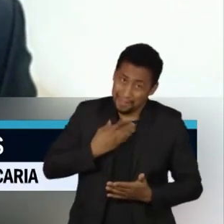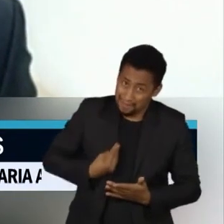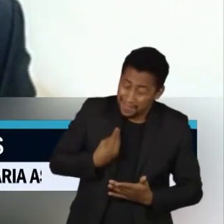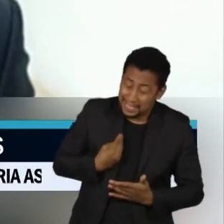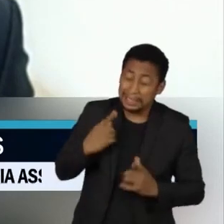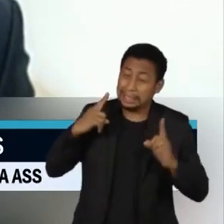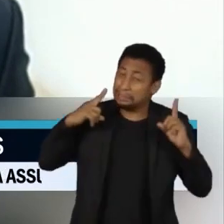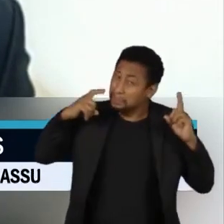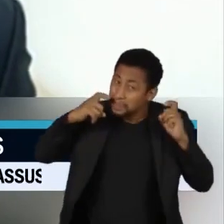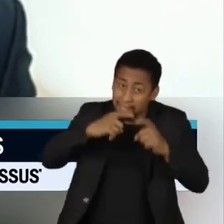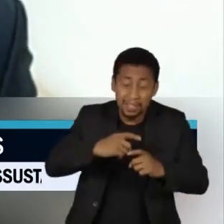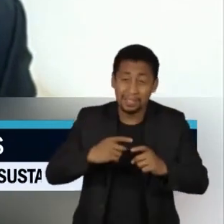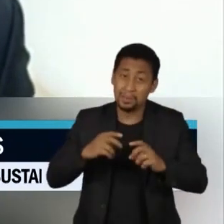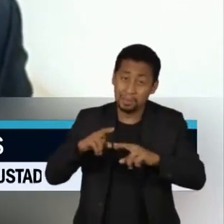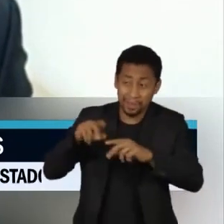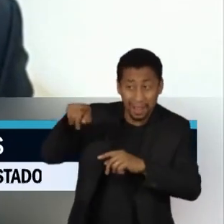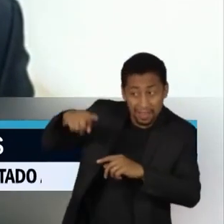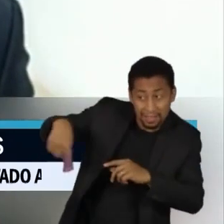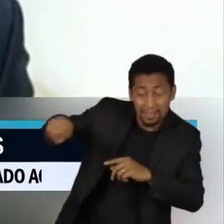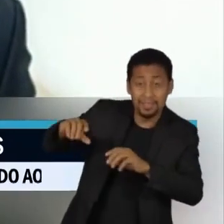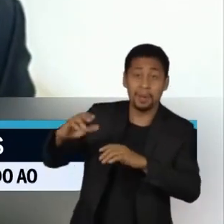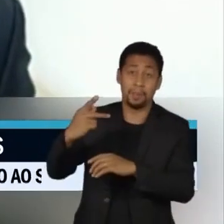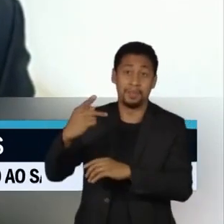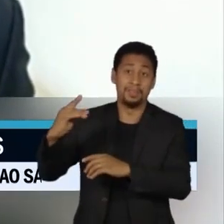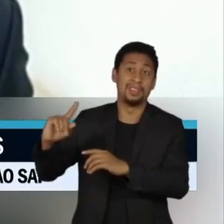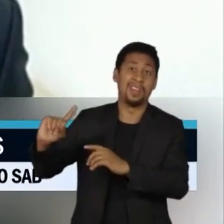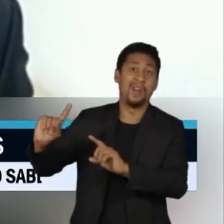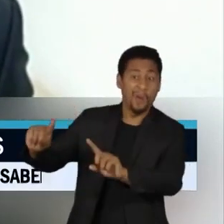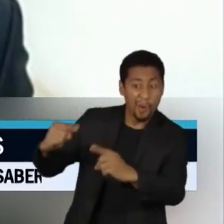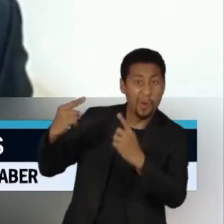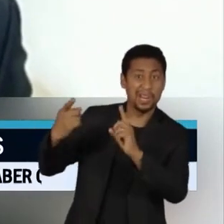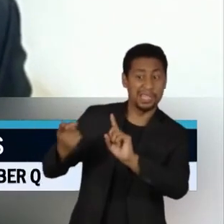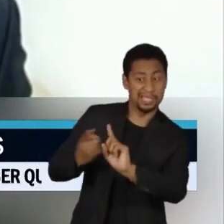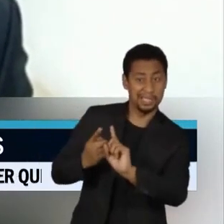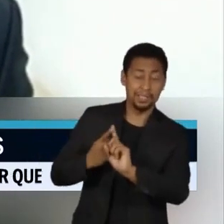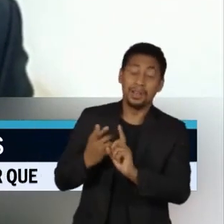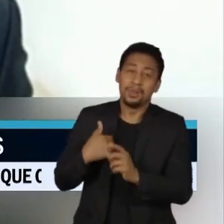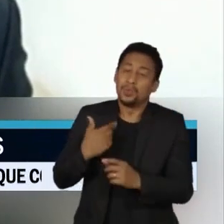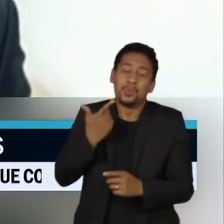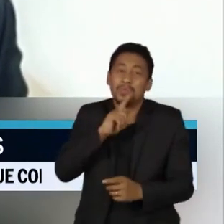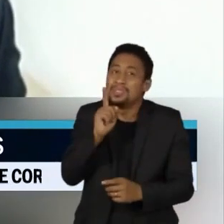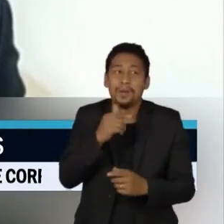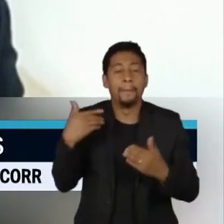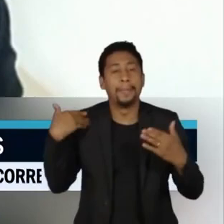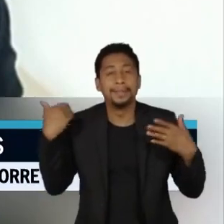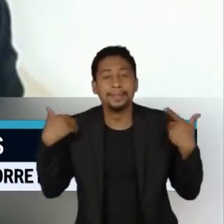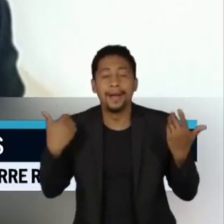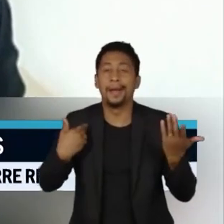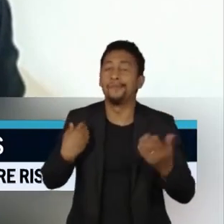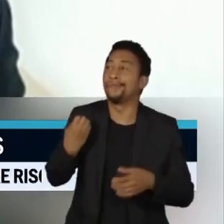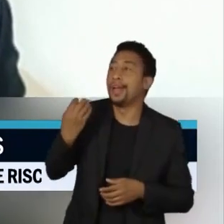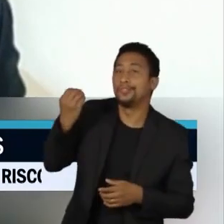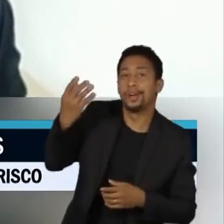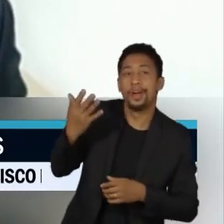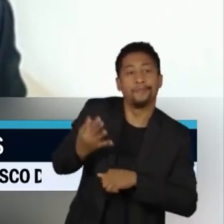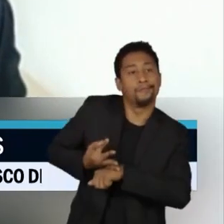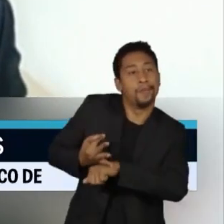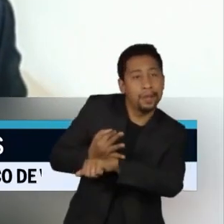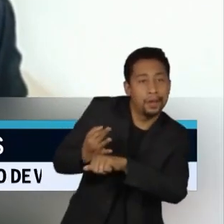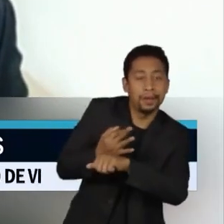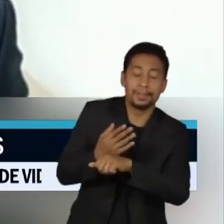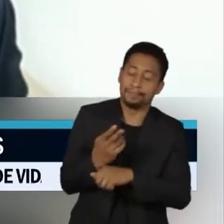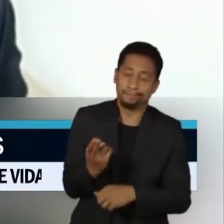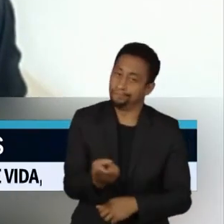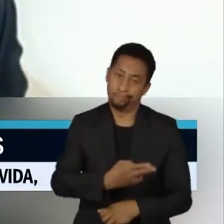conta dessas ameaças. Eu não tenho vida social, não consigo viajar de férias com a família,